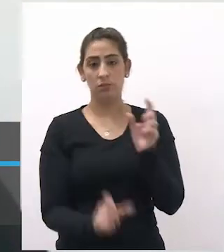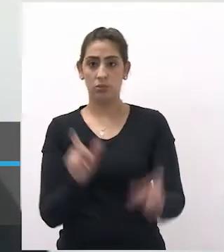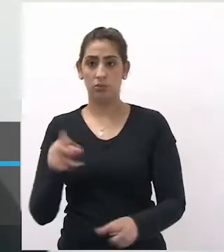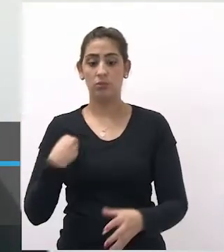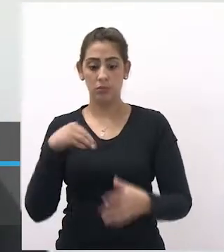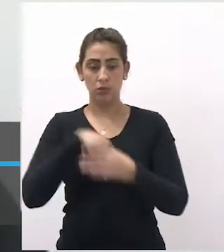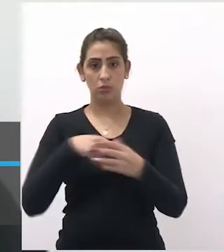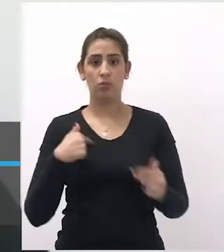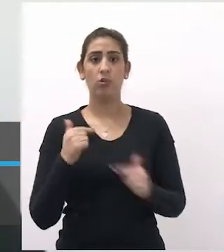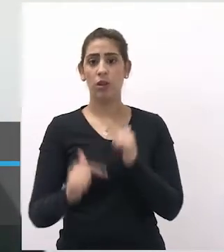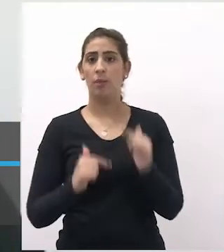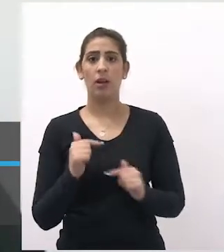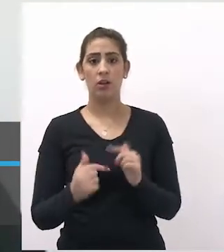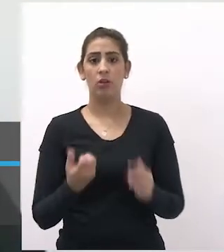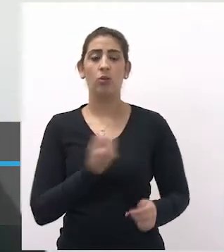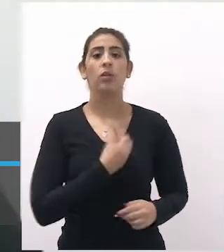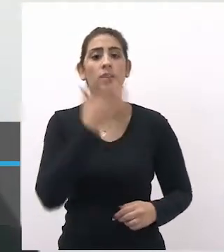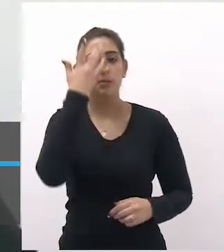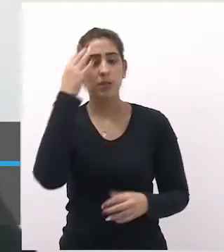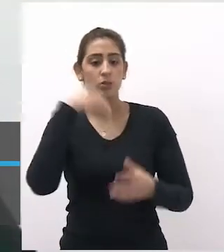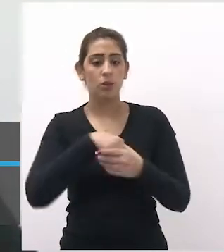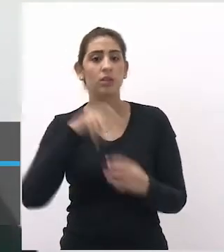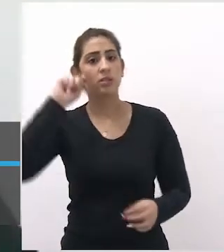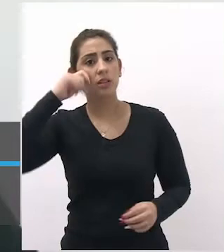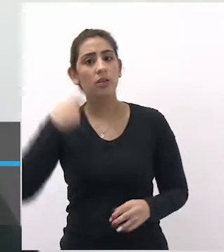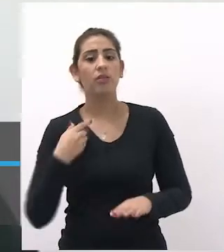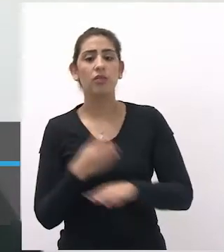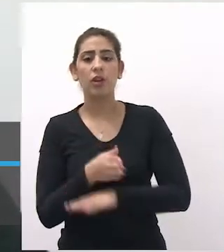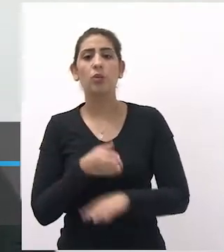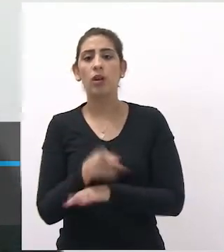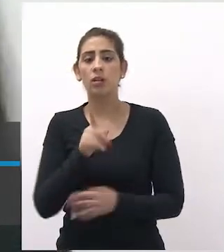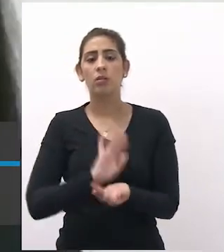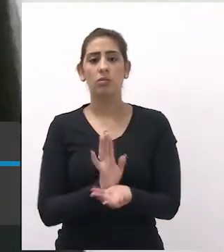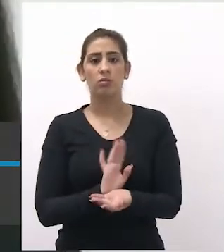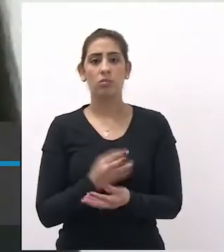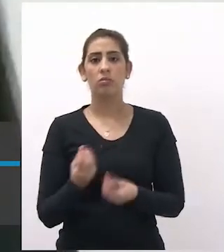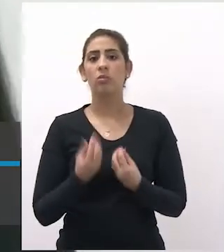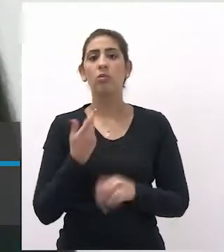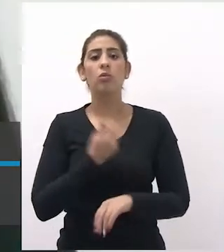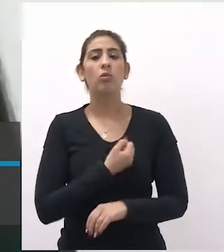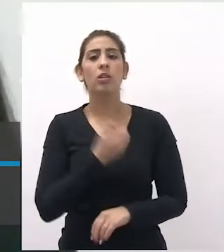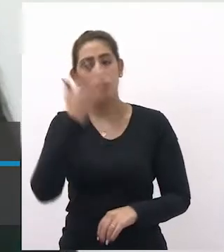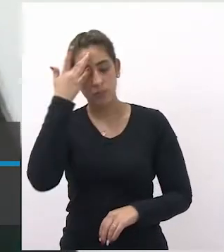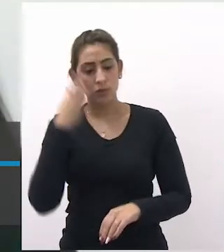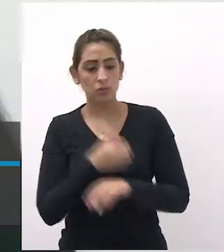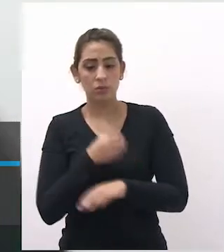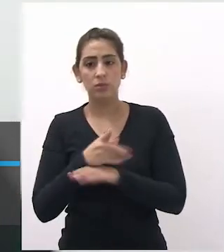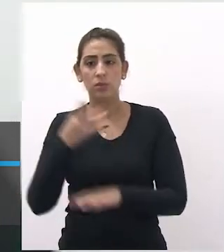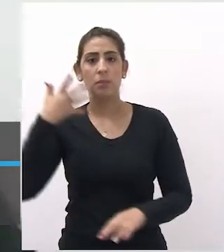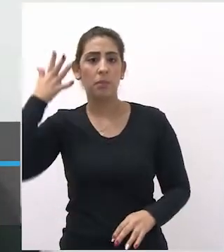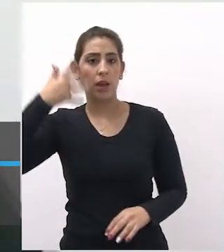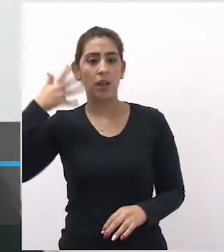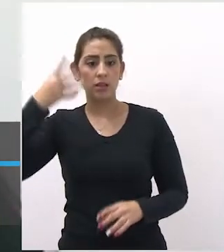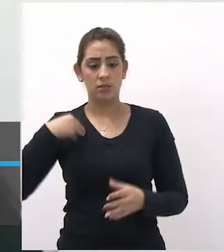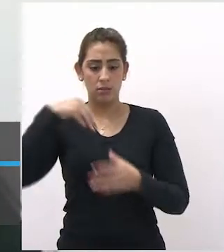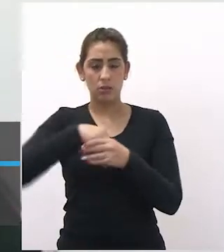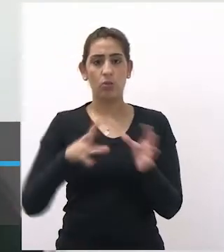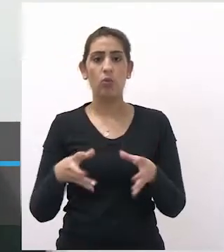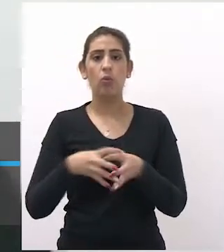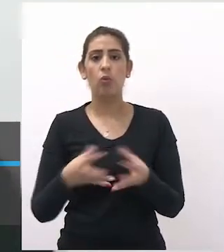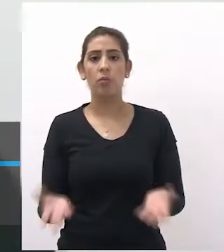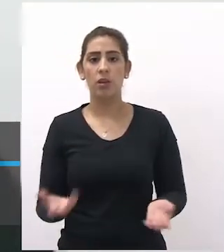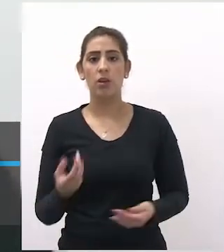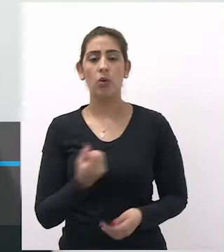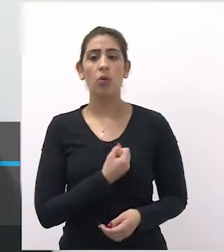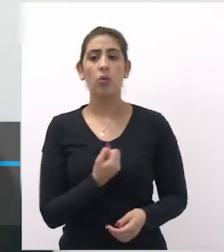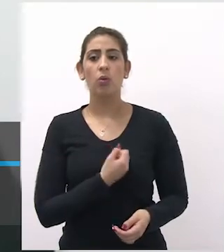trabalho, né? Quantas pessoas negras frequentam esse cinema? Quantas pessoas negras estão nessa palestra? Estão nesse clube? E quando a gente